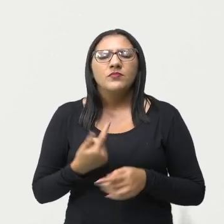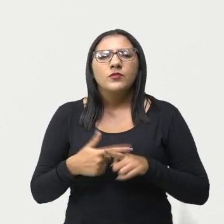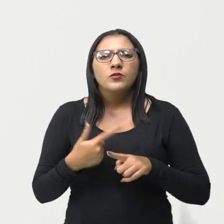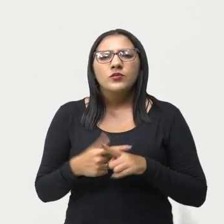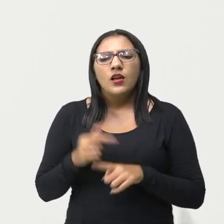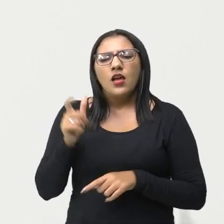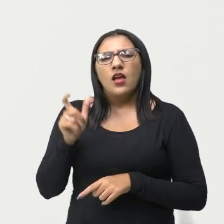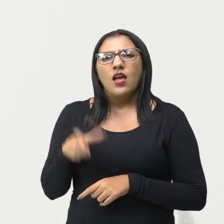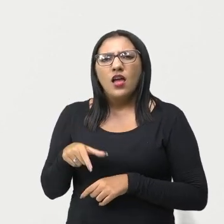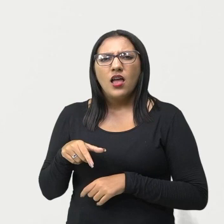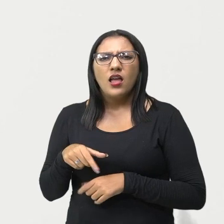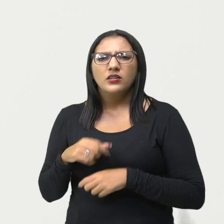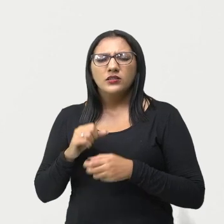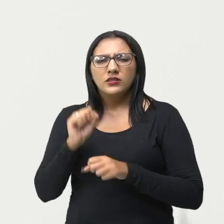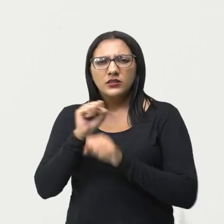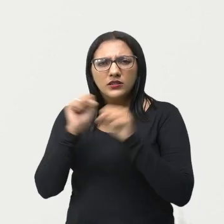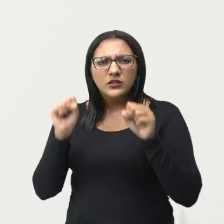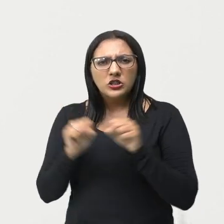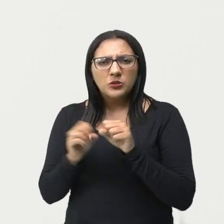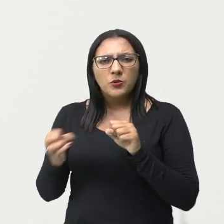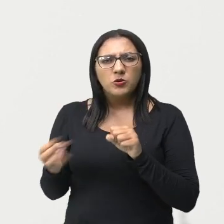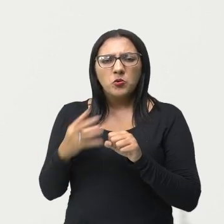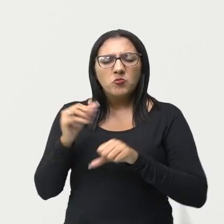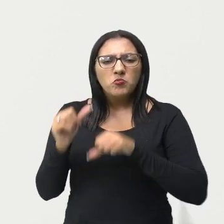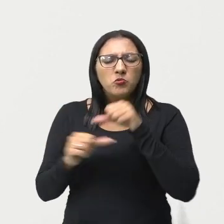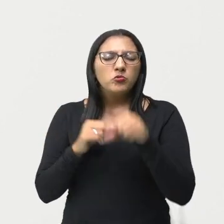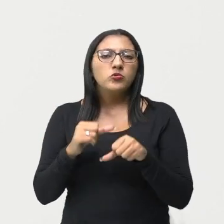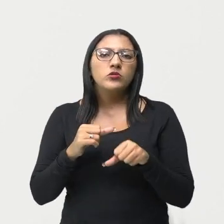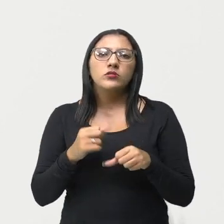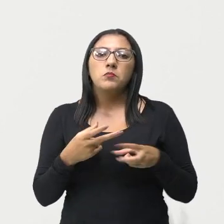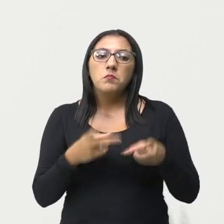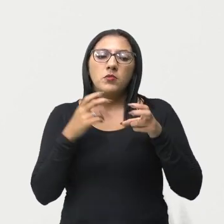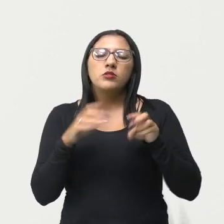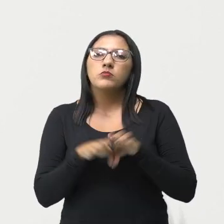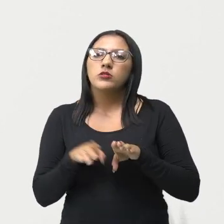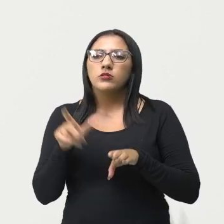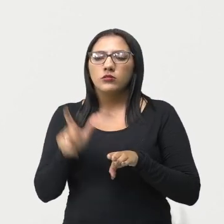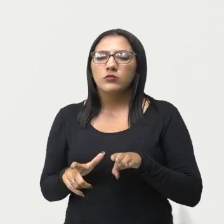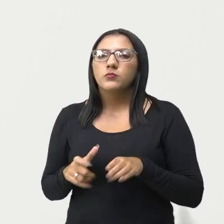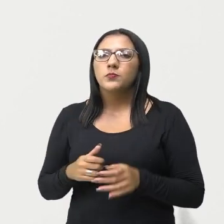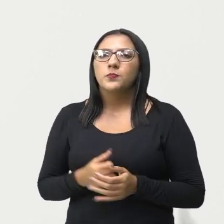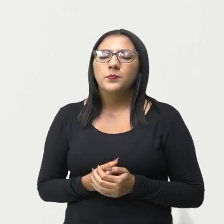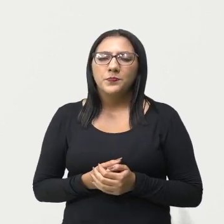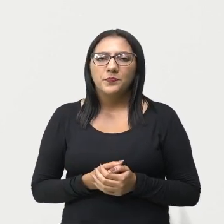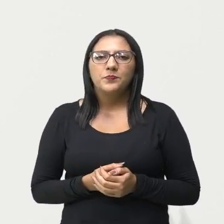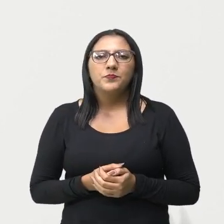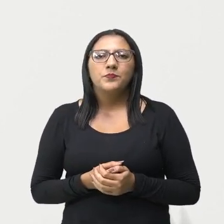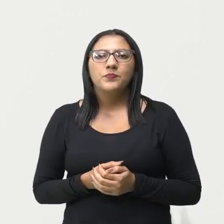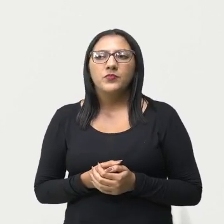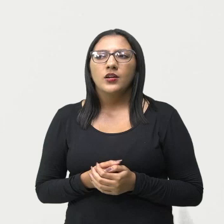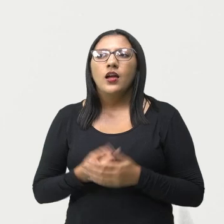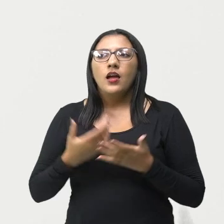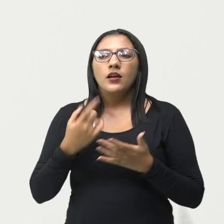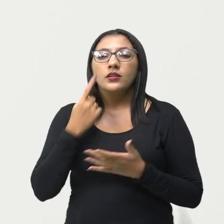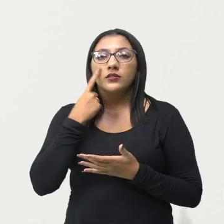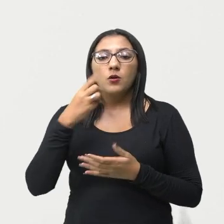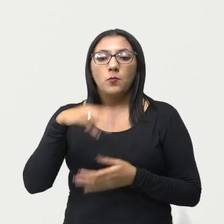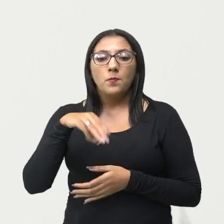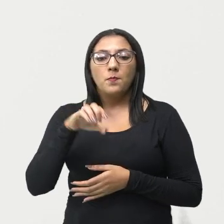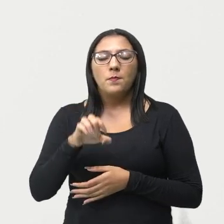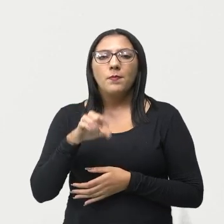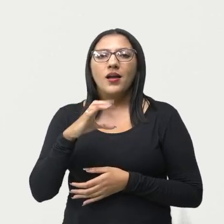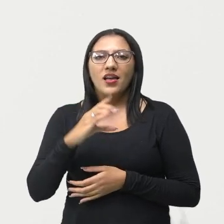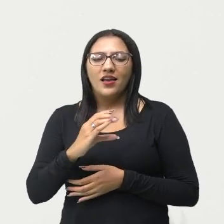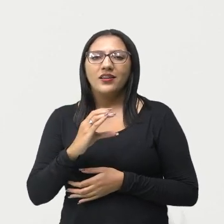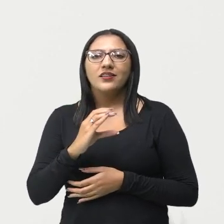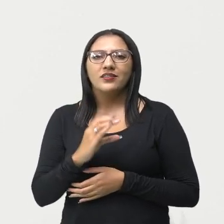essas mudanças também podem ser percebidas por eles. Então, o MEC, ou seja, o